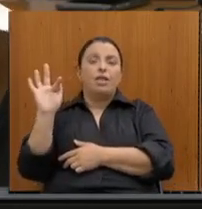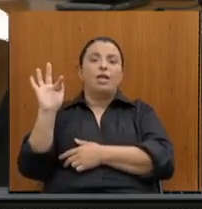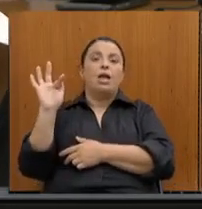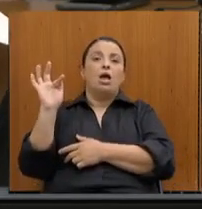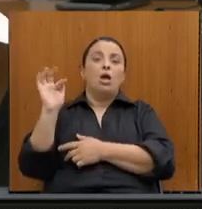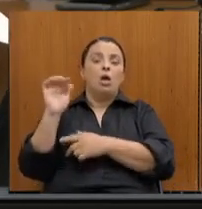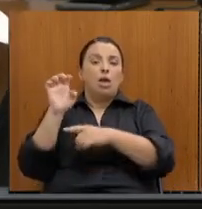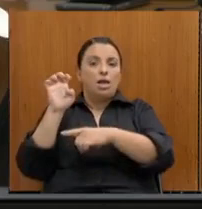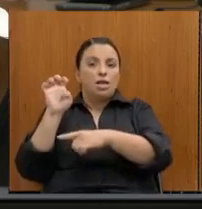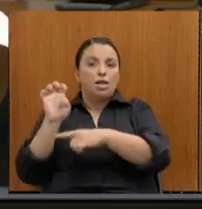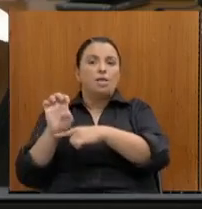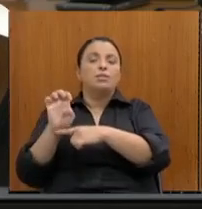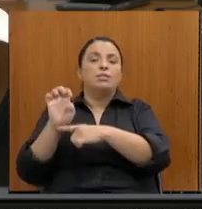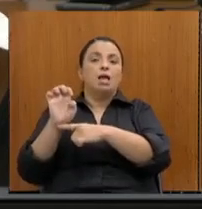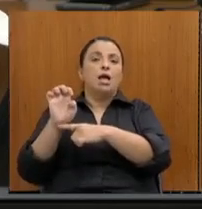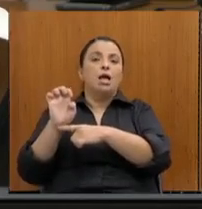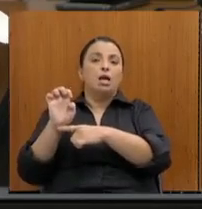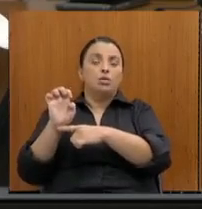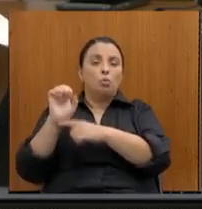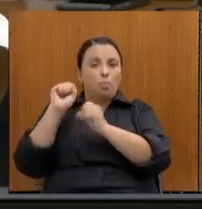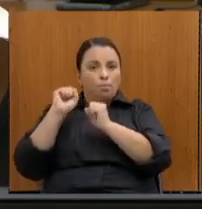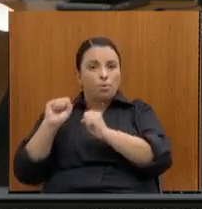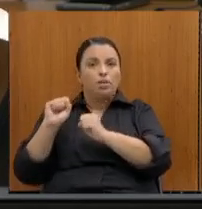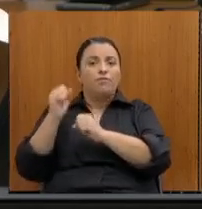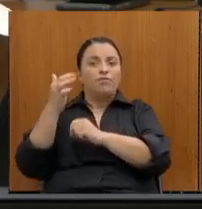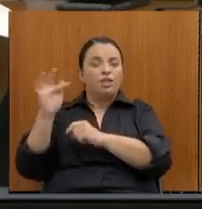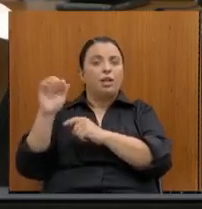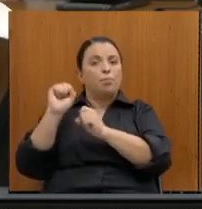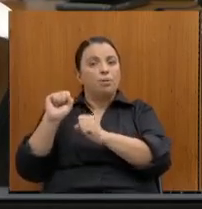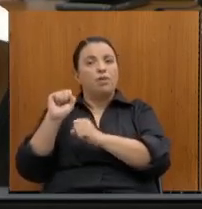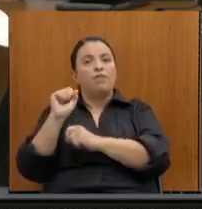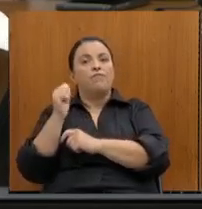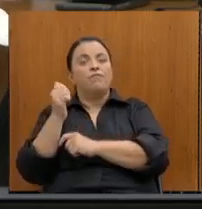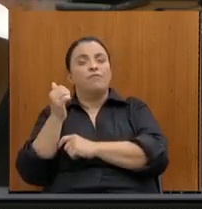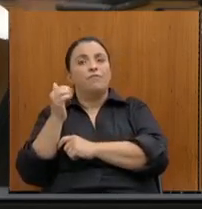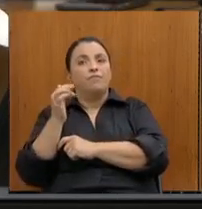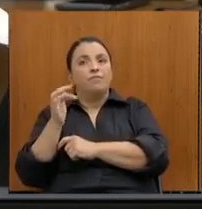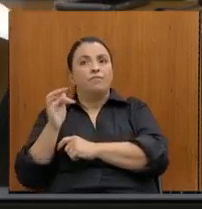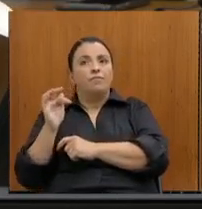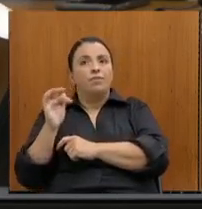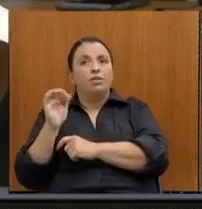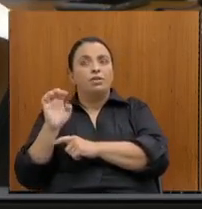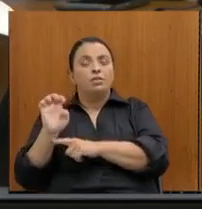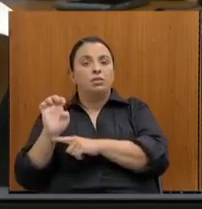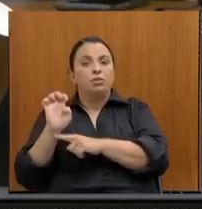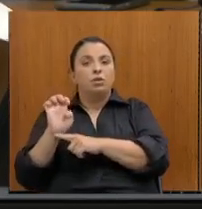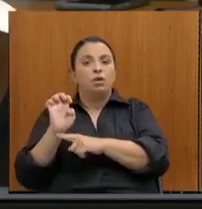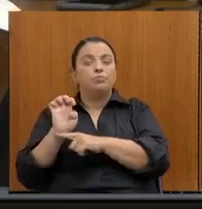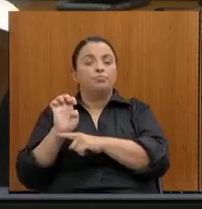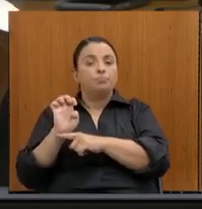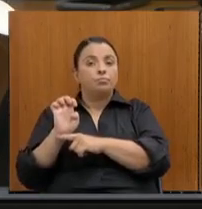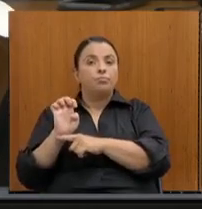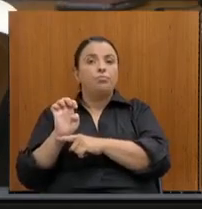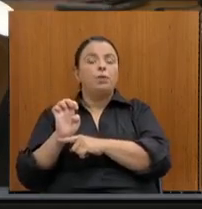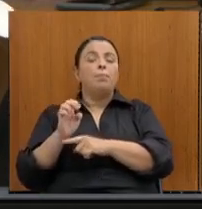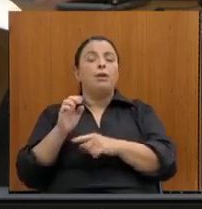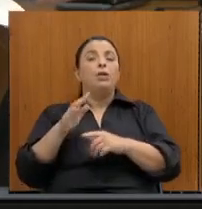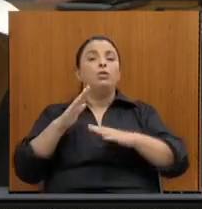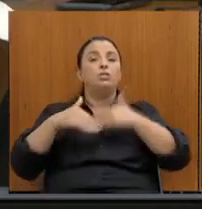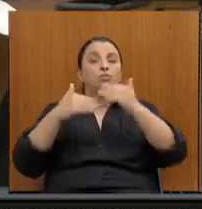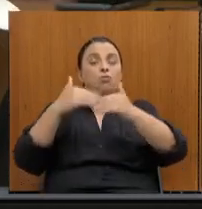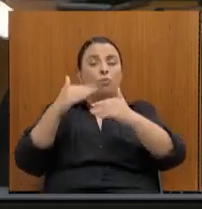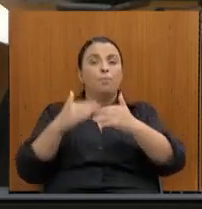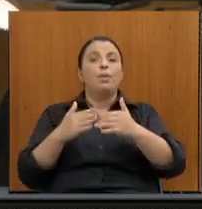é elaboração do roadmap para o desenvolvimento da cadeia produtiva do hidrogénio